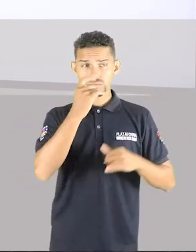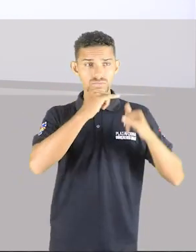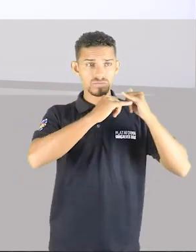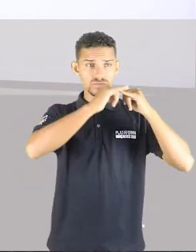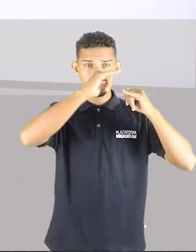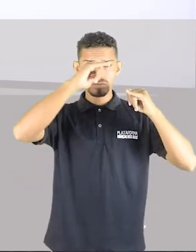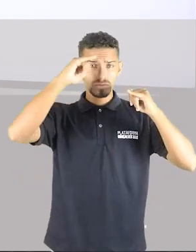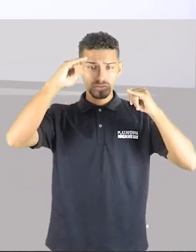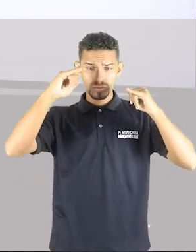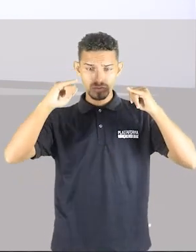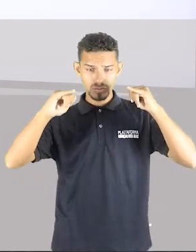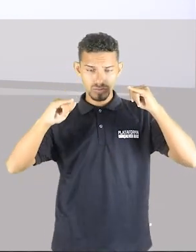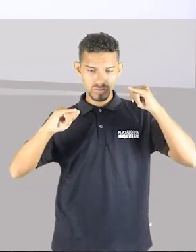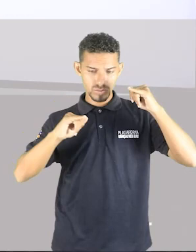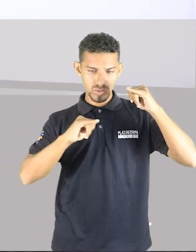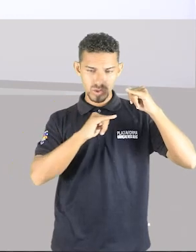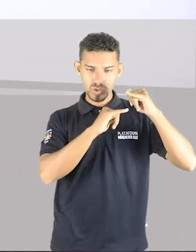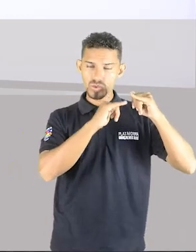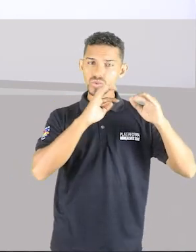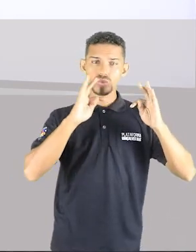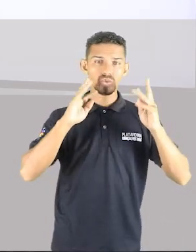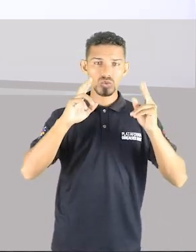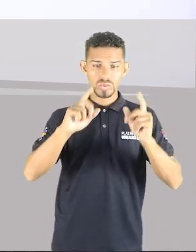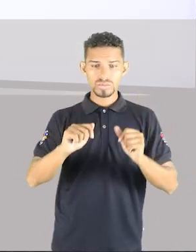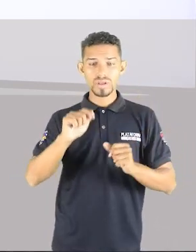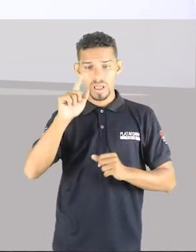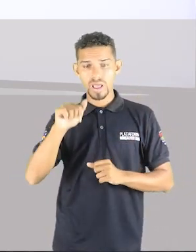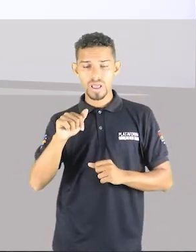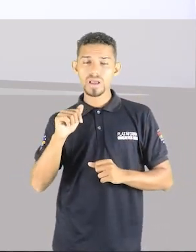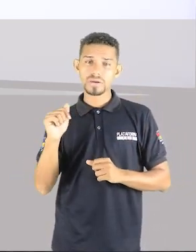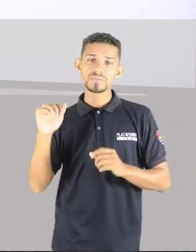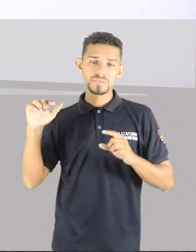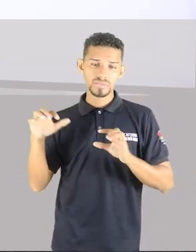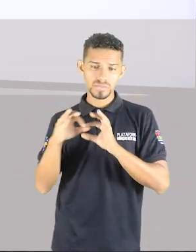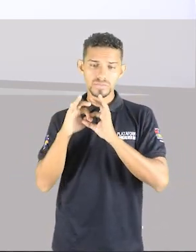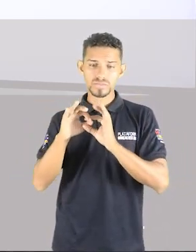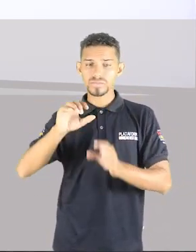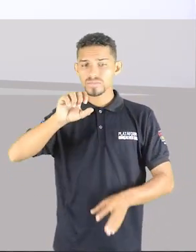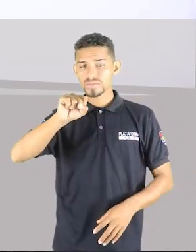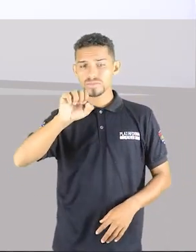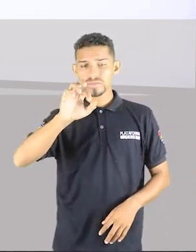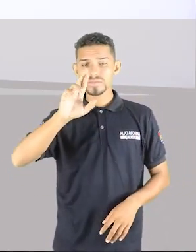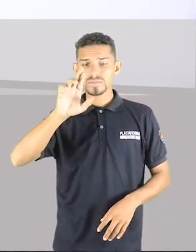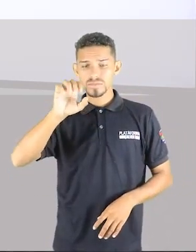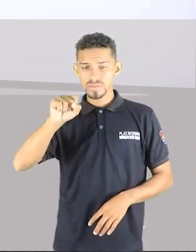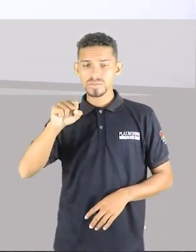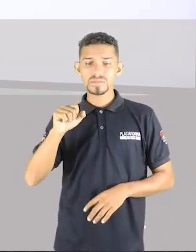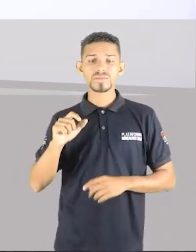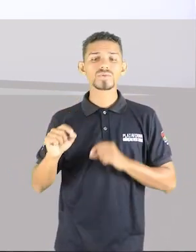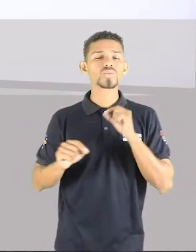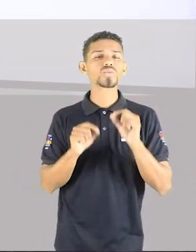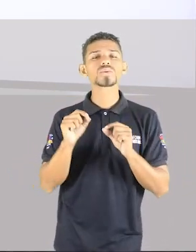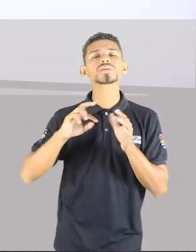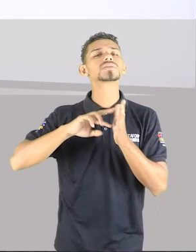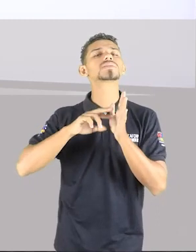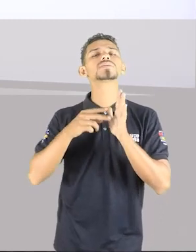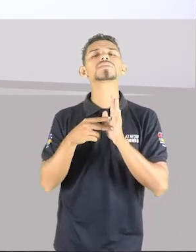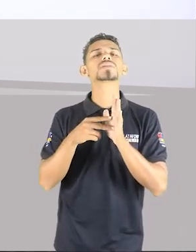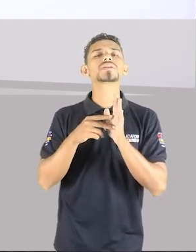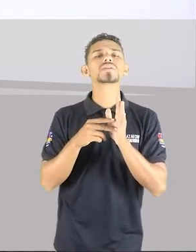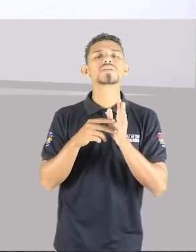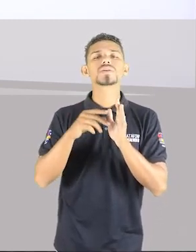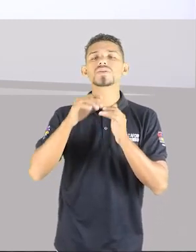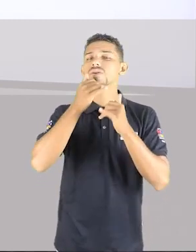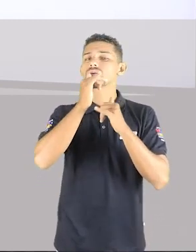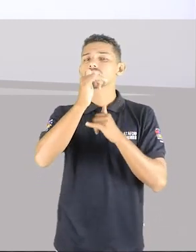fio ligando todos esses elementos essa é uma associação em série A corrente que que é a corrente é um